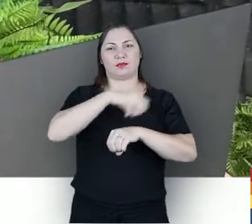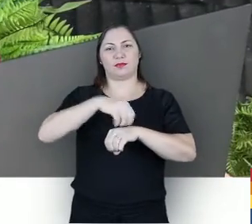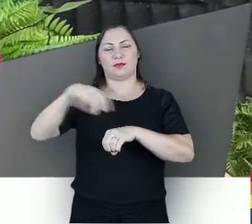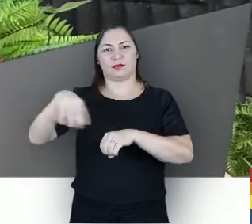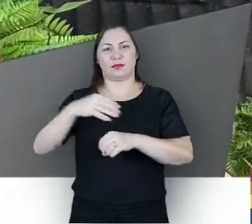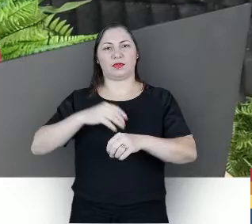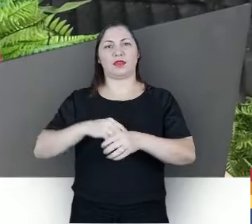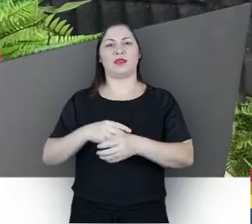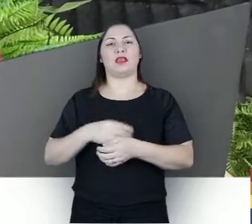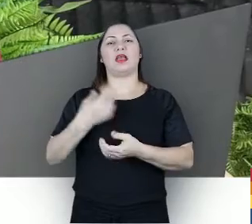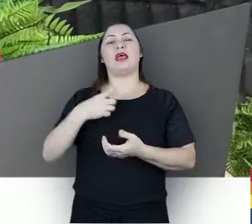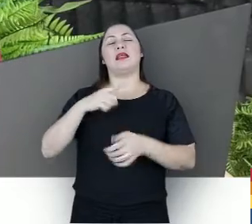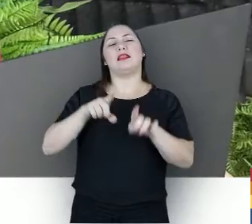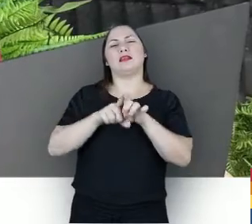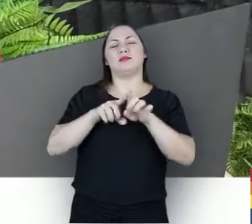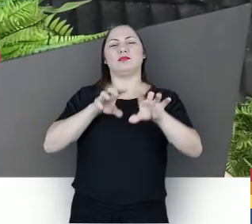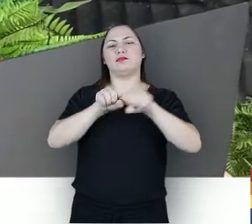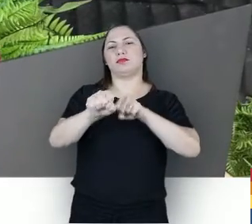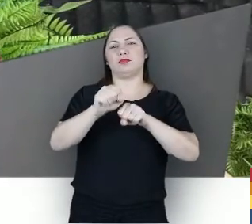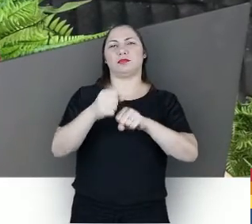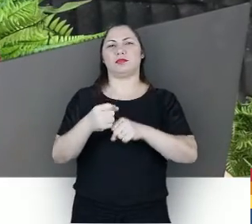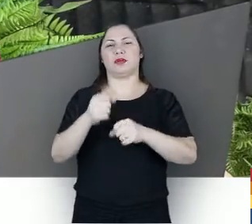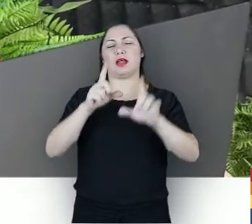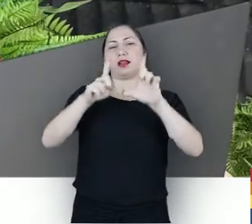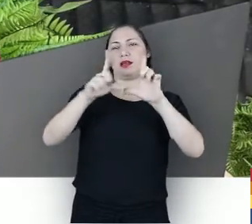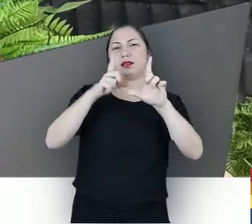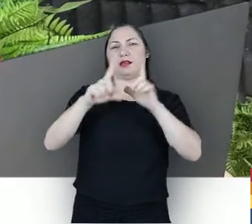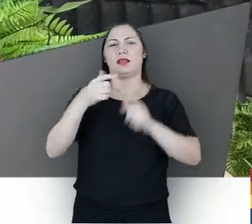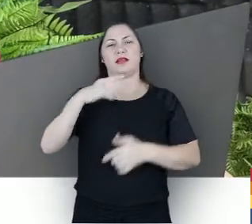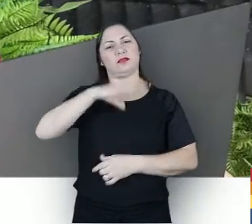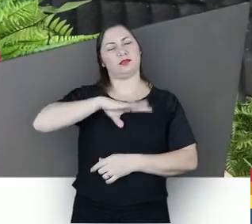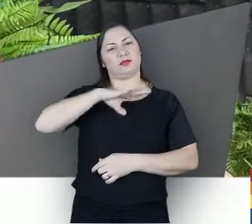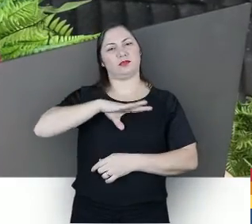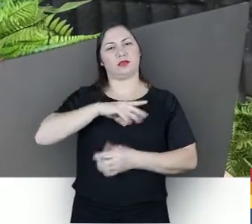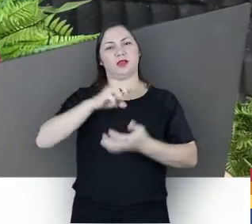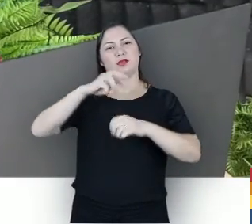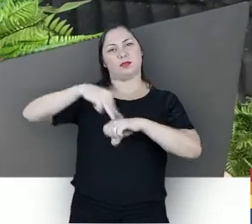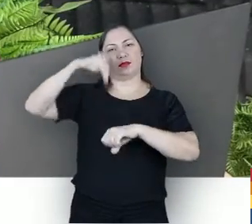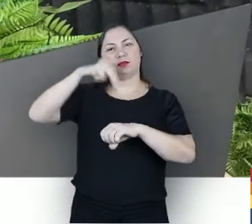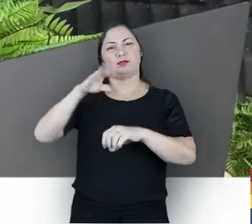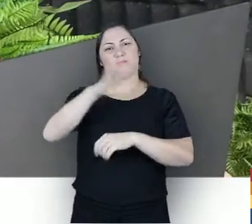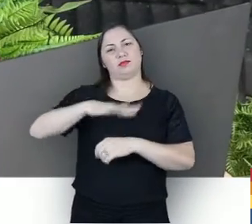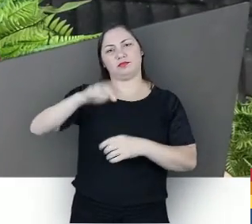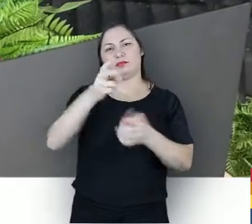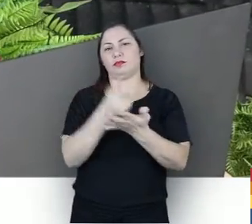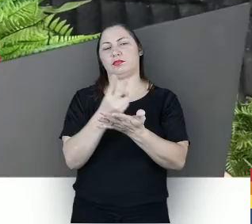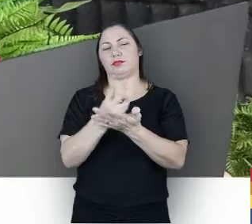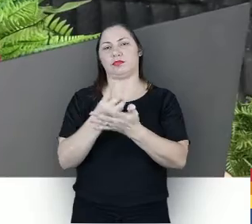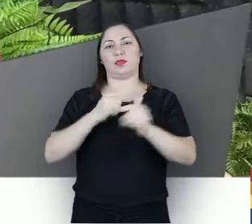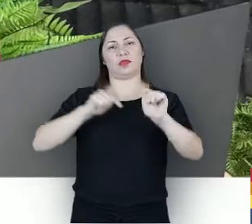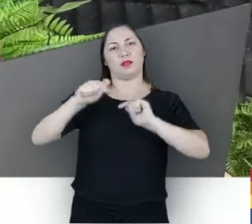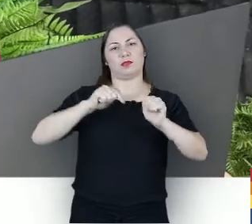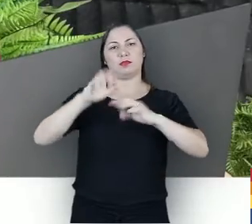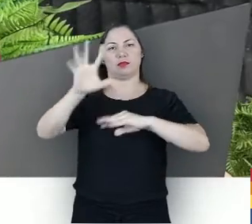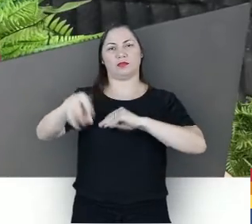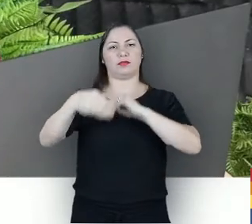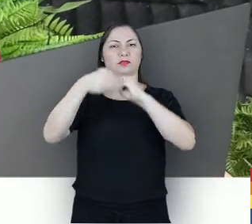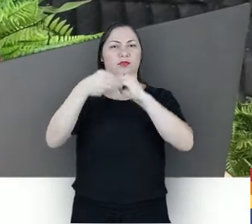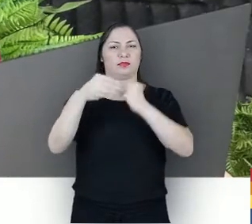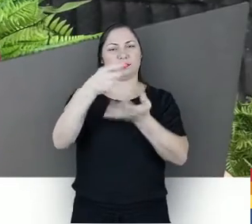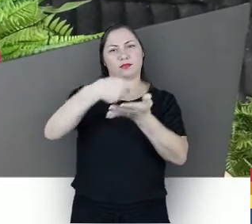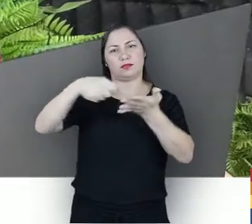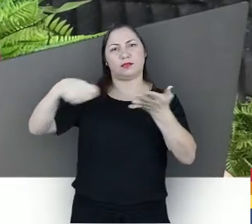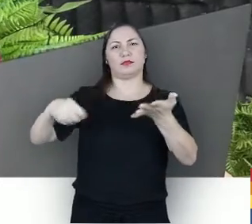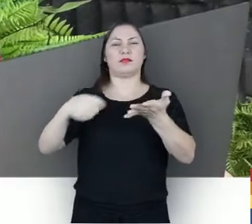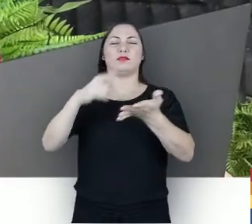área. Trabalhei na construção da escrita do documento curricular do território maranhense para o ensino médio.